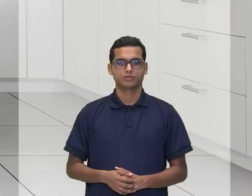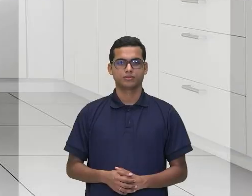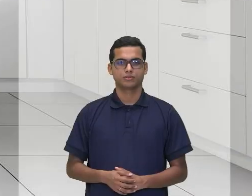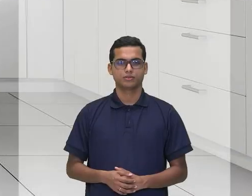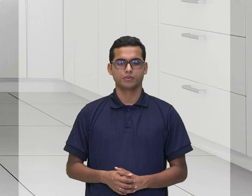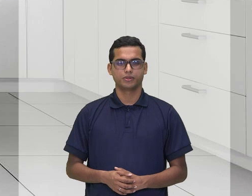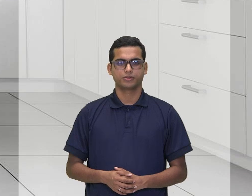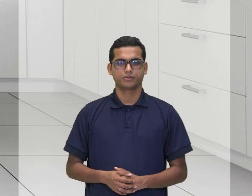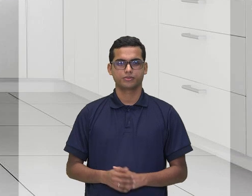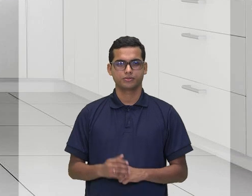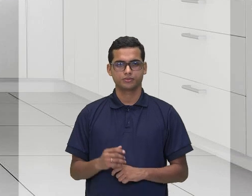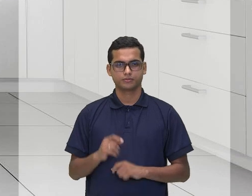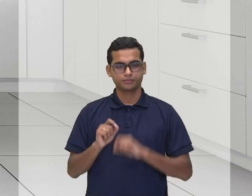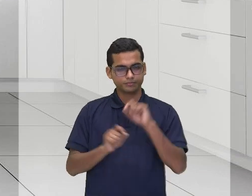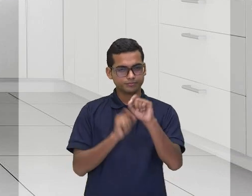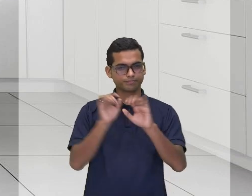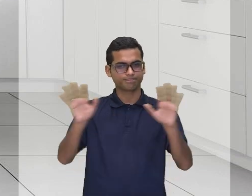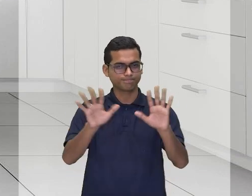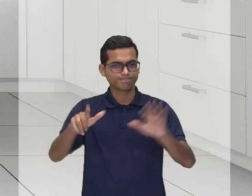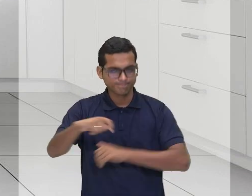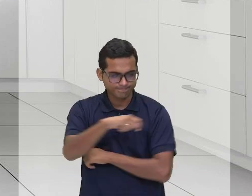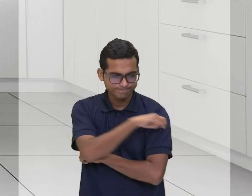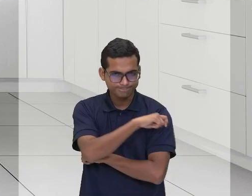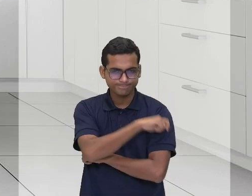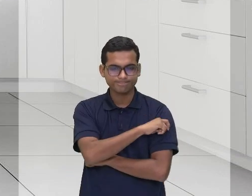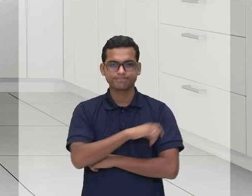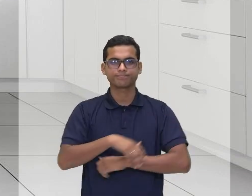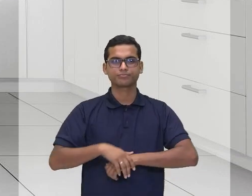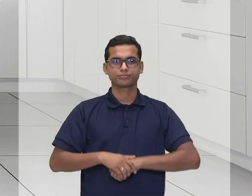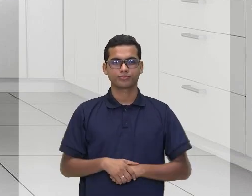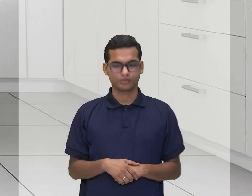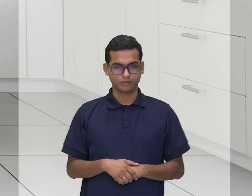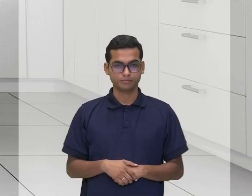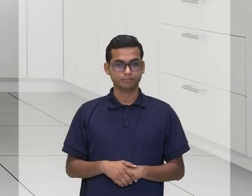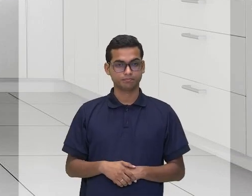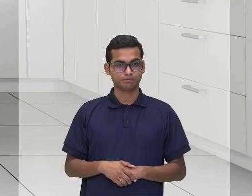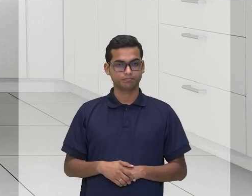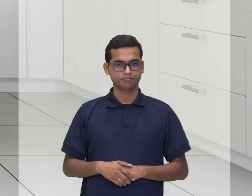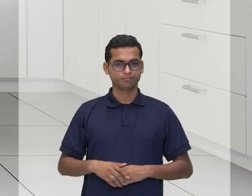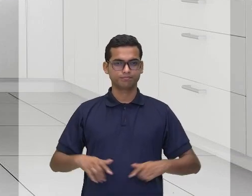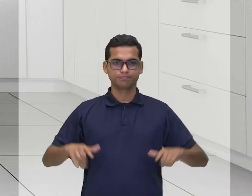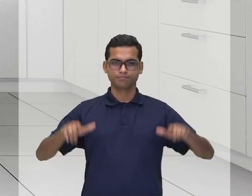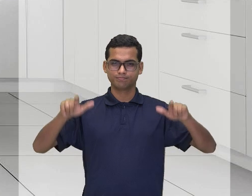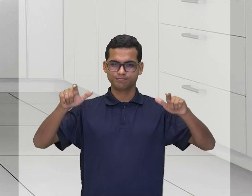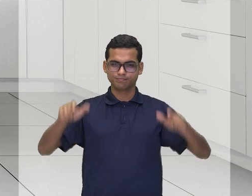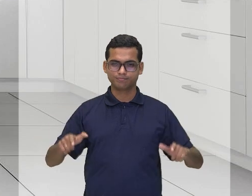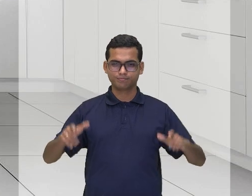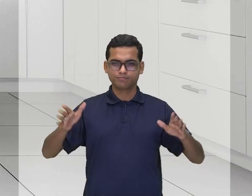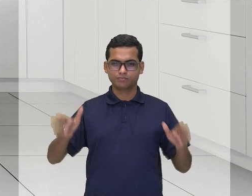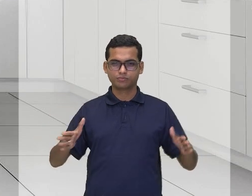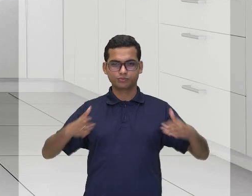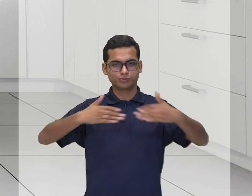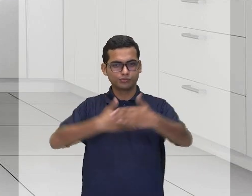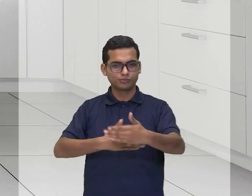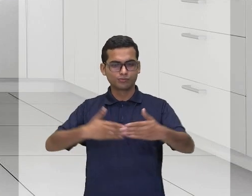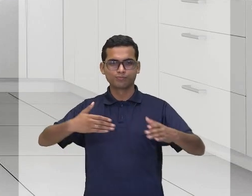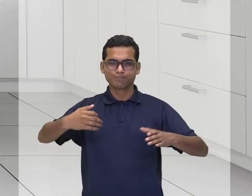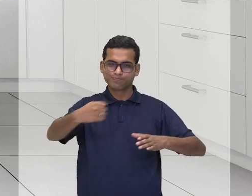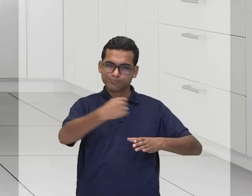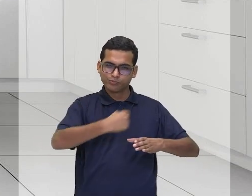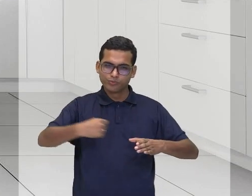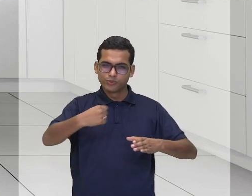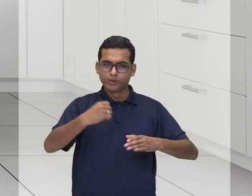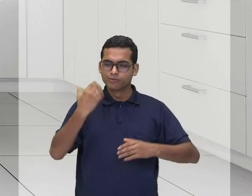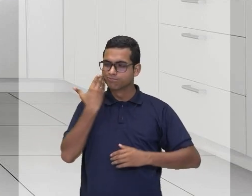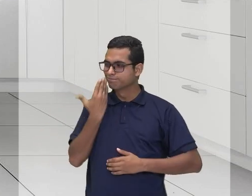Olá, queridos alunos. Olha só este cenário. Enche os olhos, garanto,